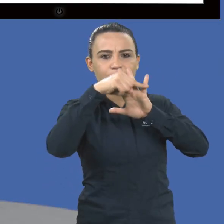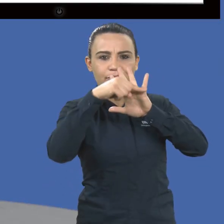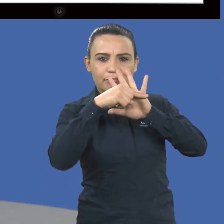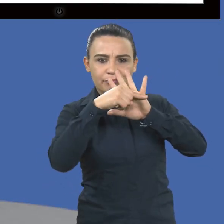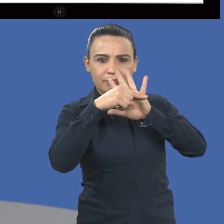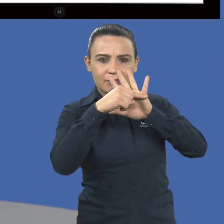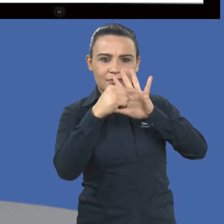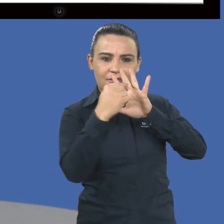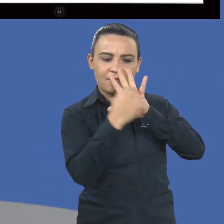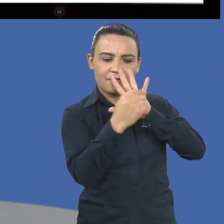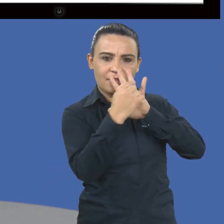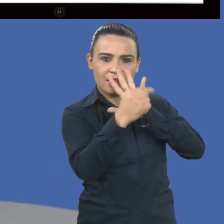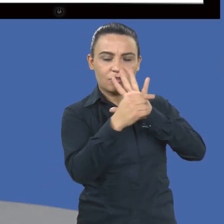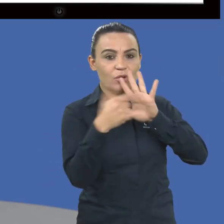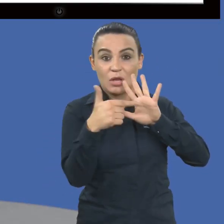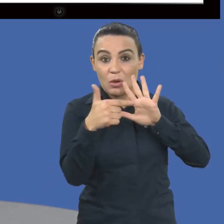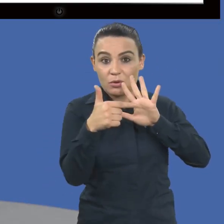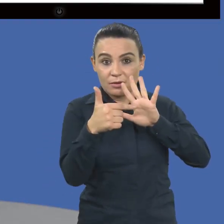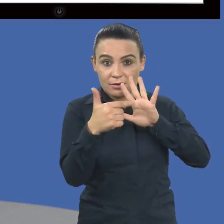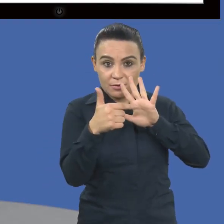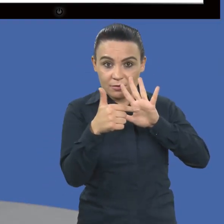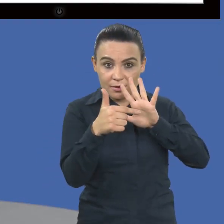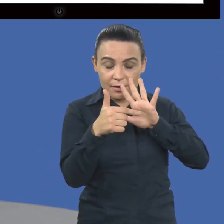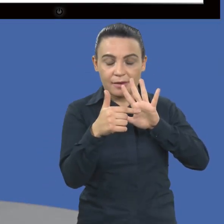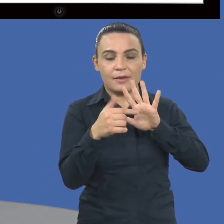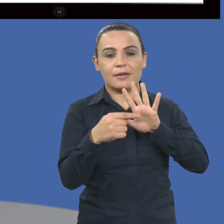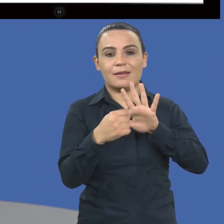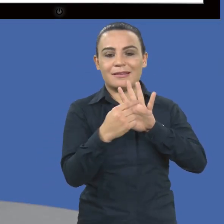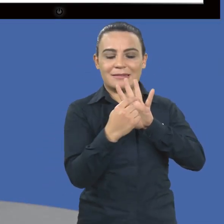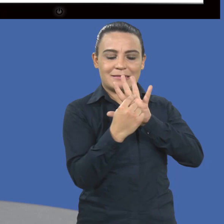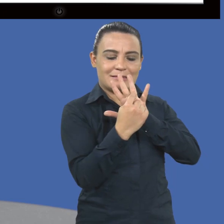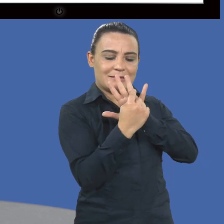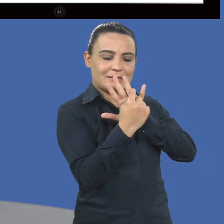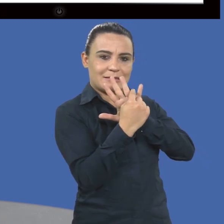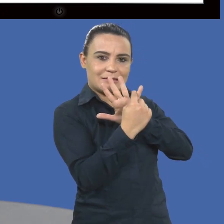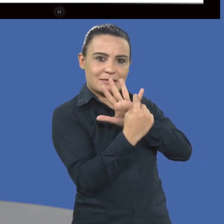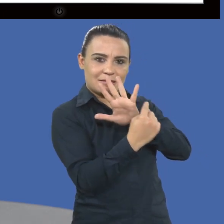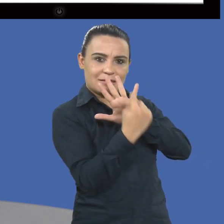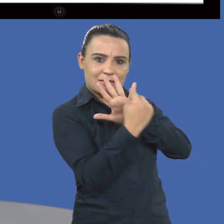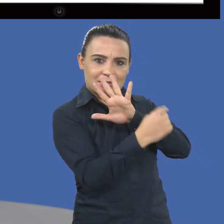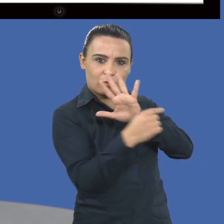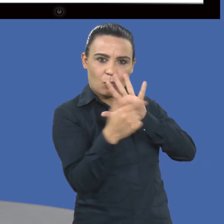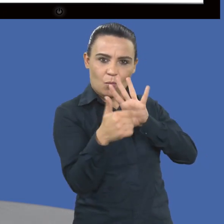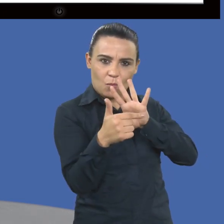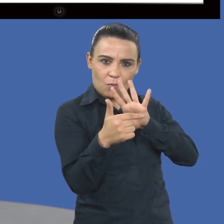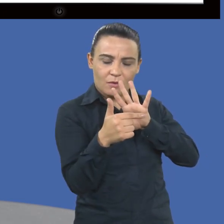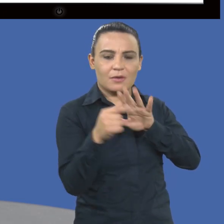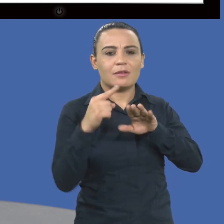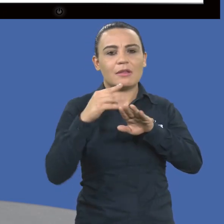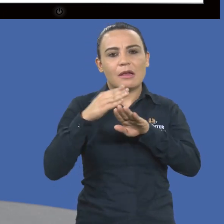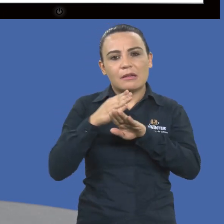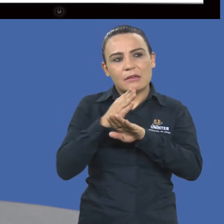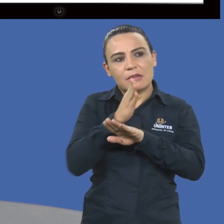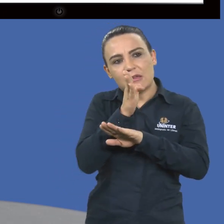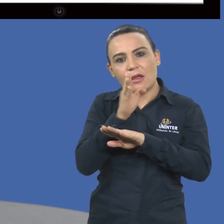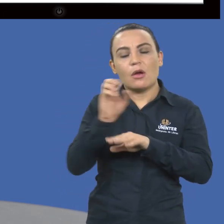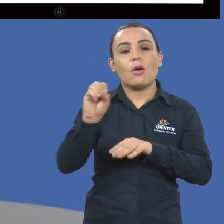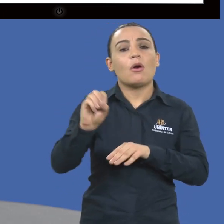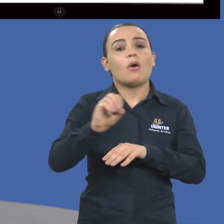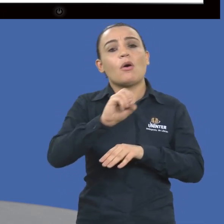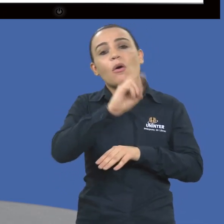sinal que eu já vou mostrar, mas não tem imagem, mas que é